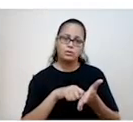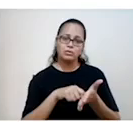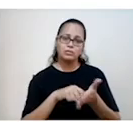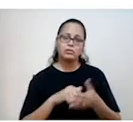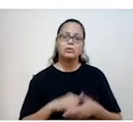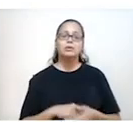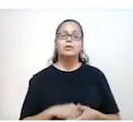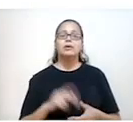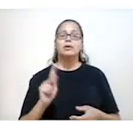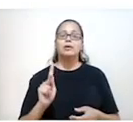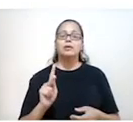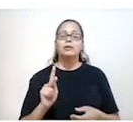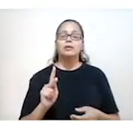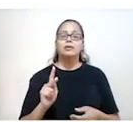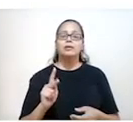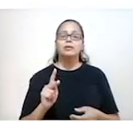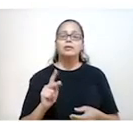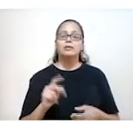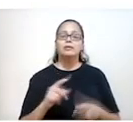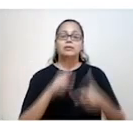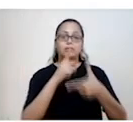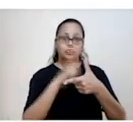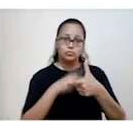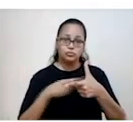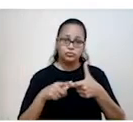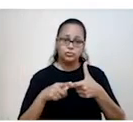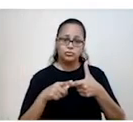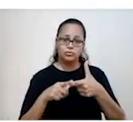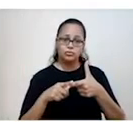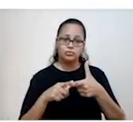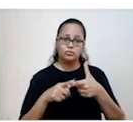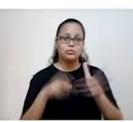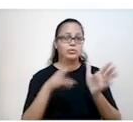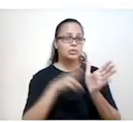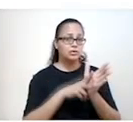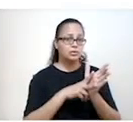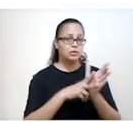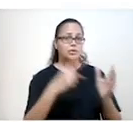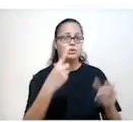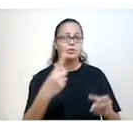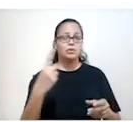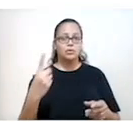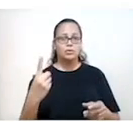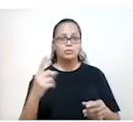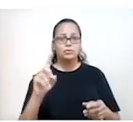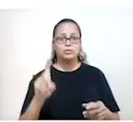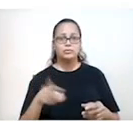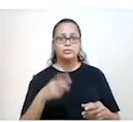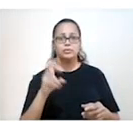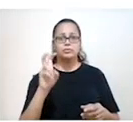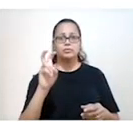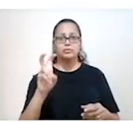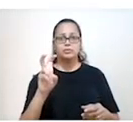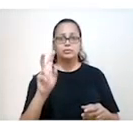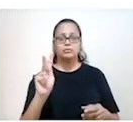Então, K, fazendo a conta, ó, 28,75 dividido por 2,50 dá 11,5